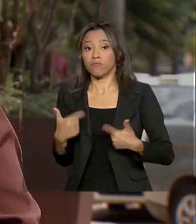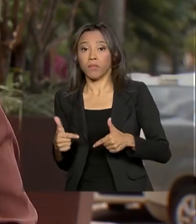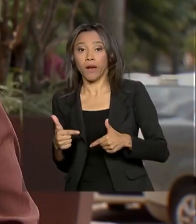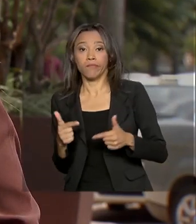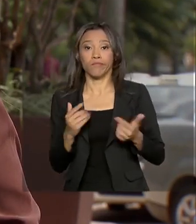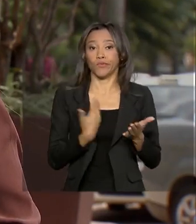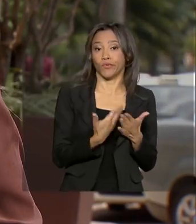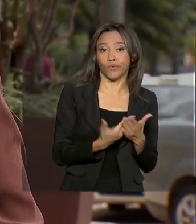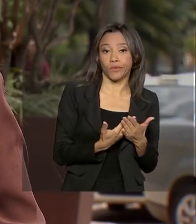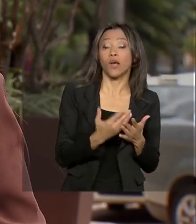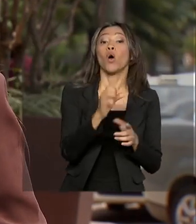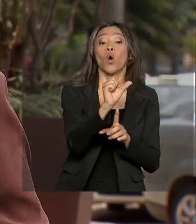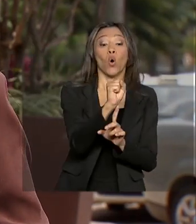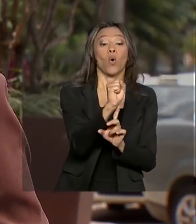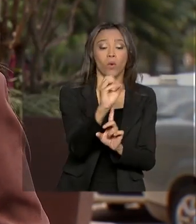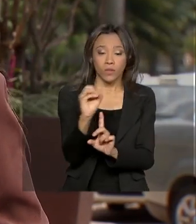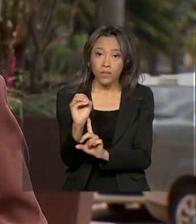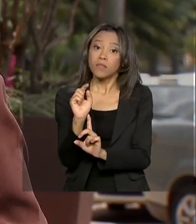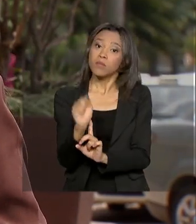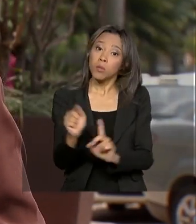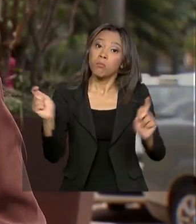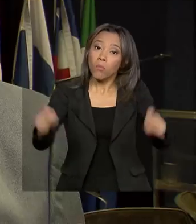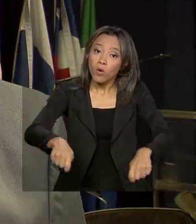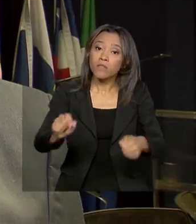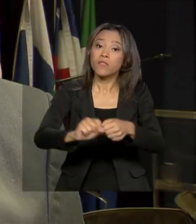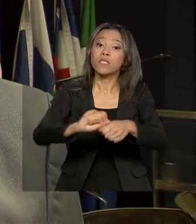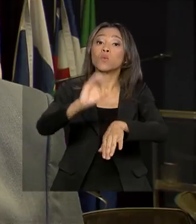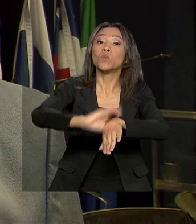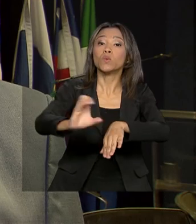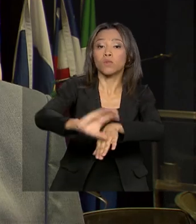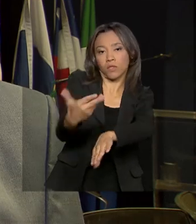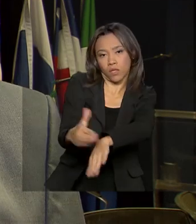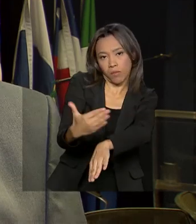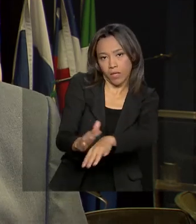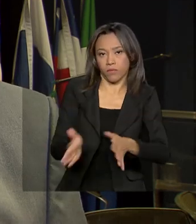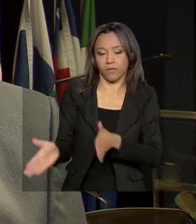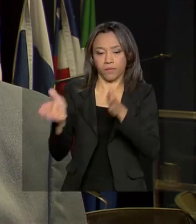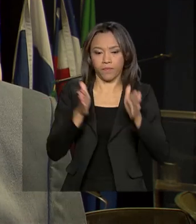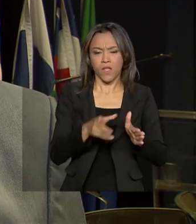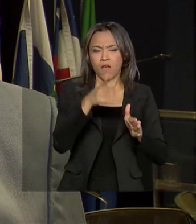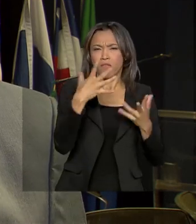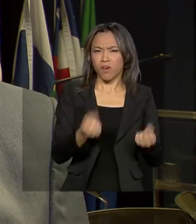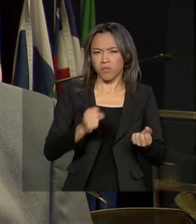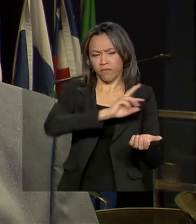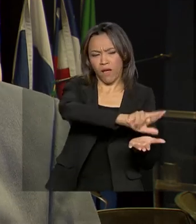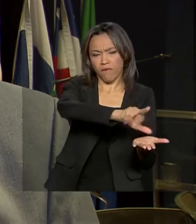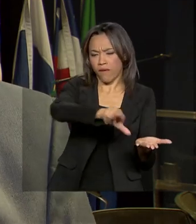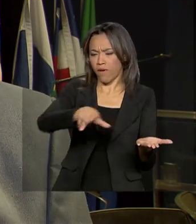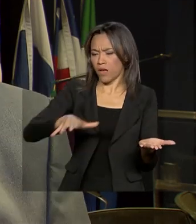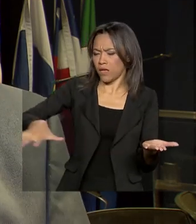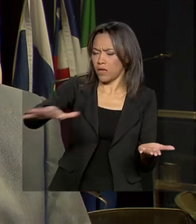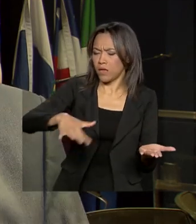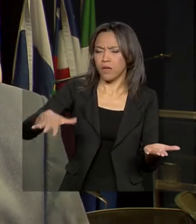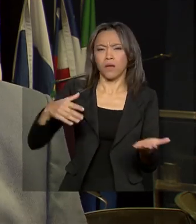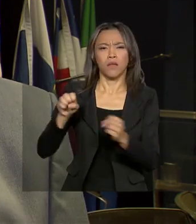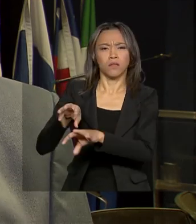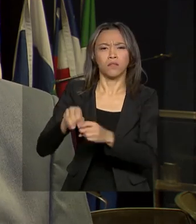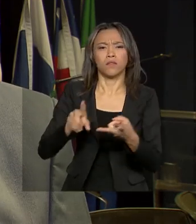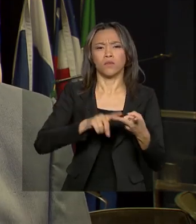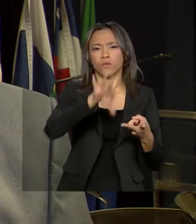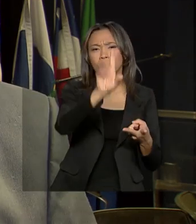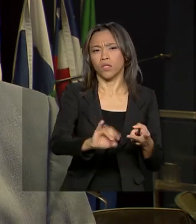mil possam fazer cursos de capacitação. Fazendo um mutirão de várias áreas, educação, direitos humanos,